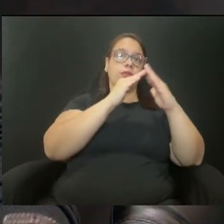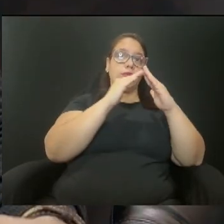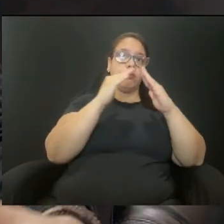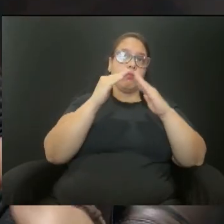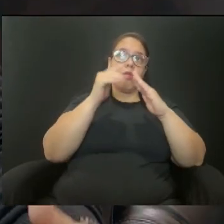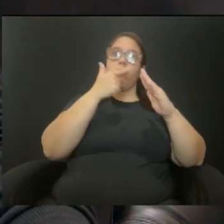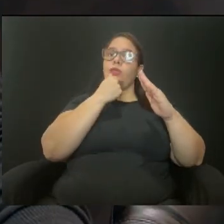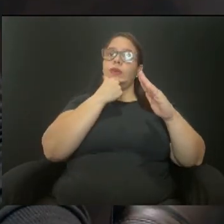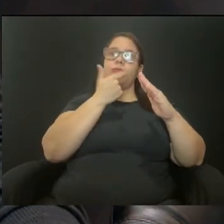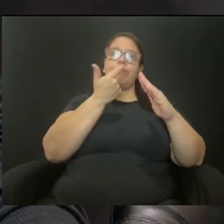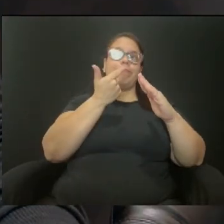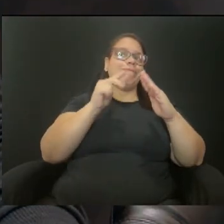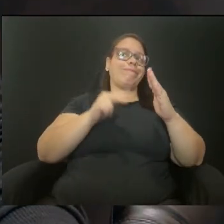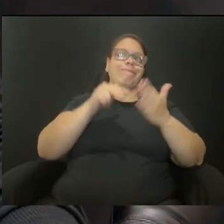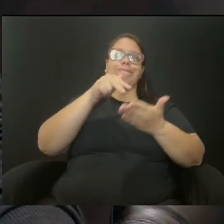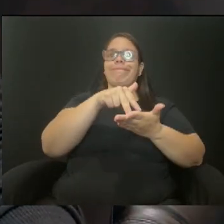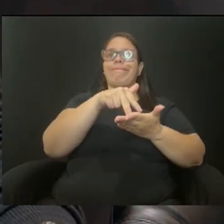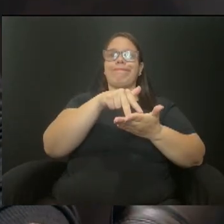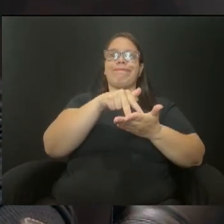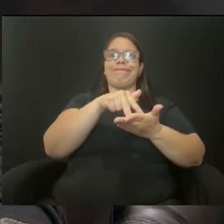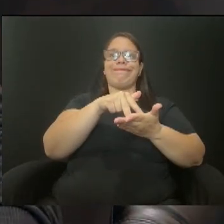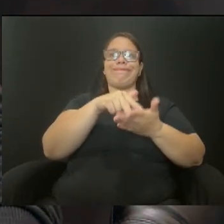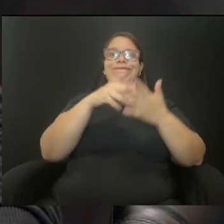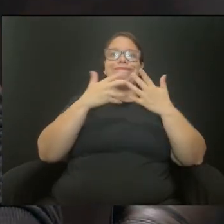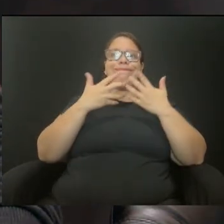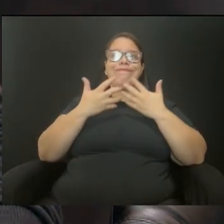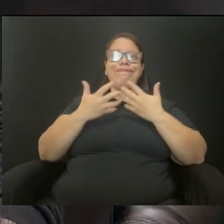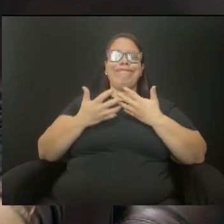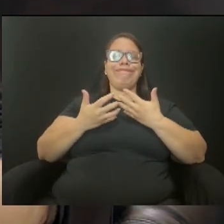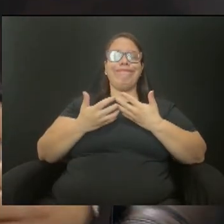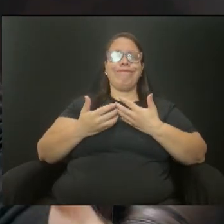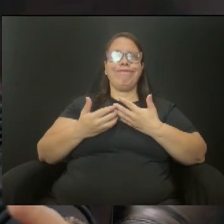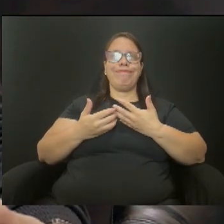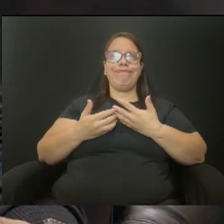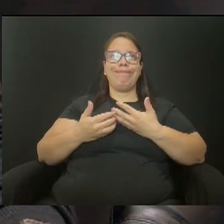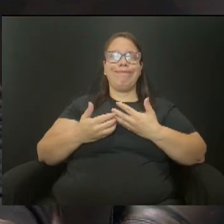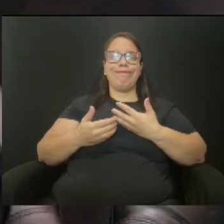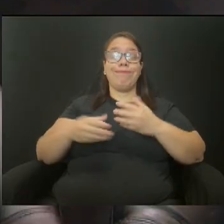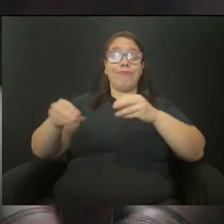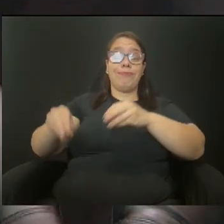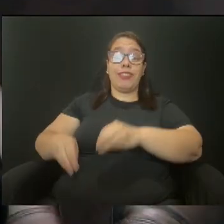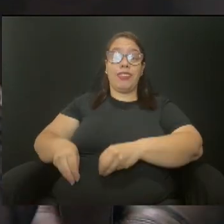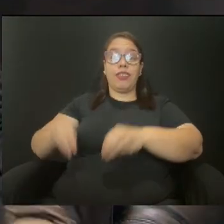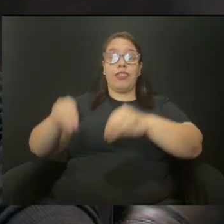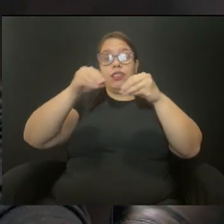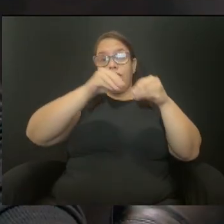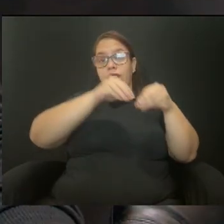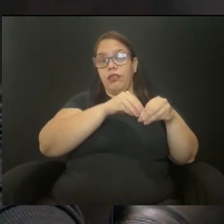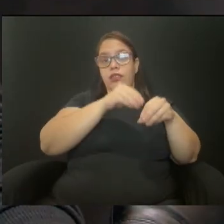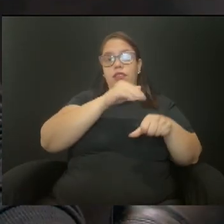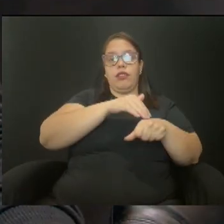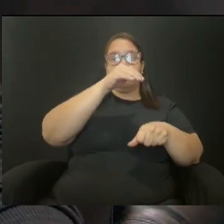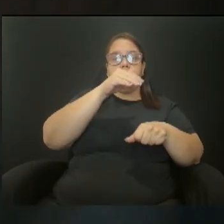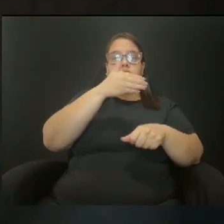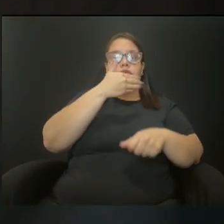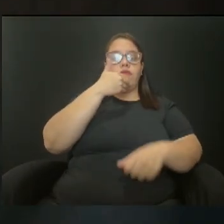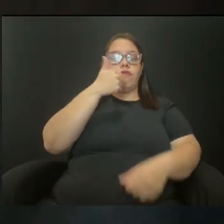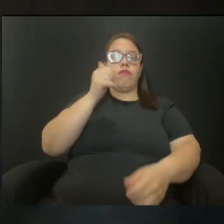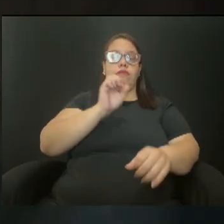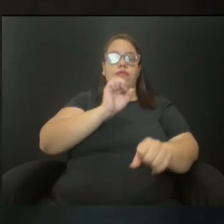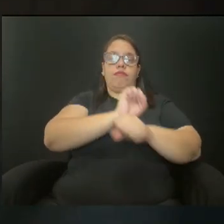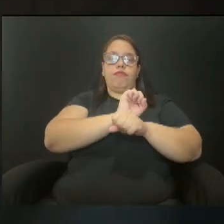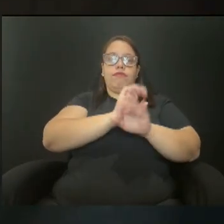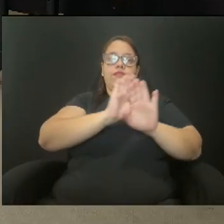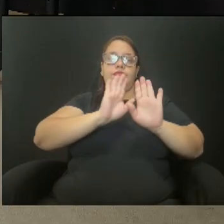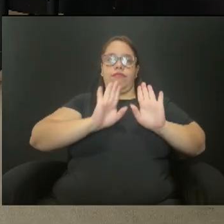coloca, então elas se desgastam muito mais. Então Sim, pensar numa transição, às vezes, demanda muito mais e ela prefere se reter. sim, o homem